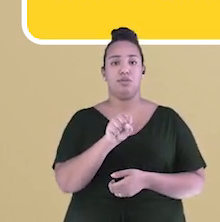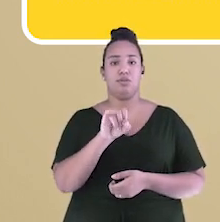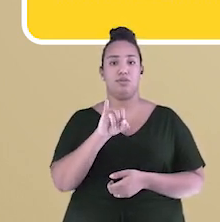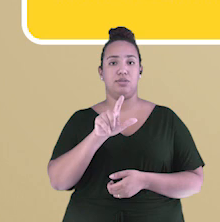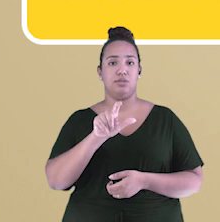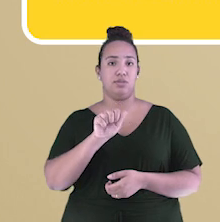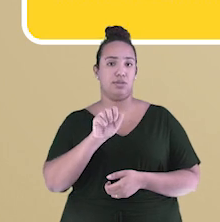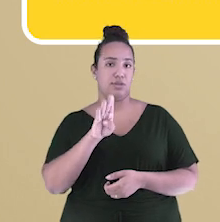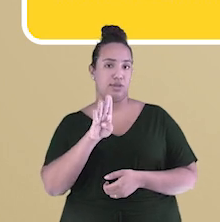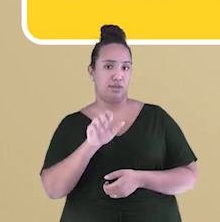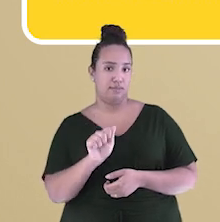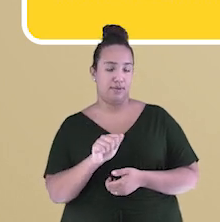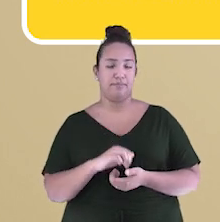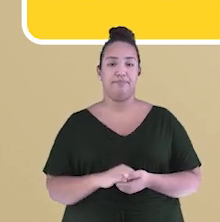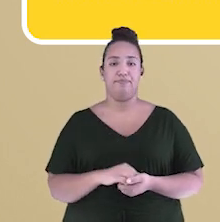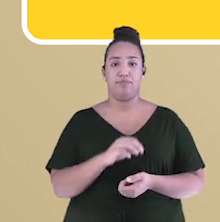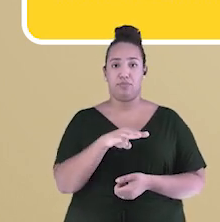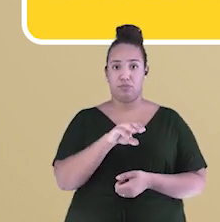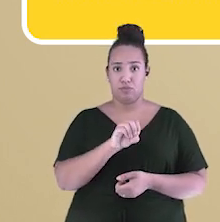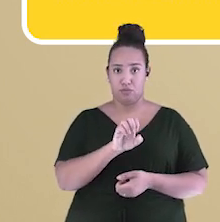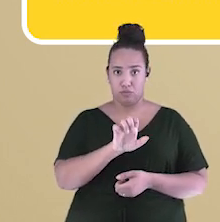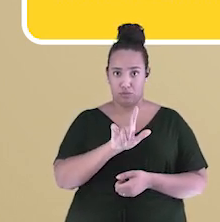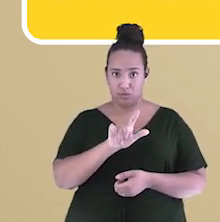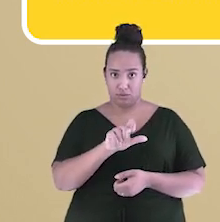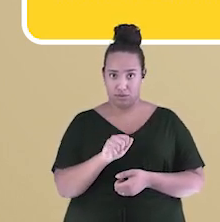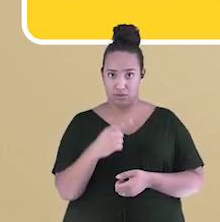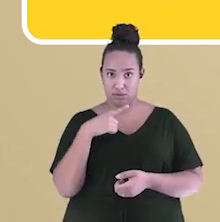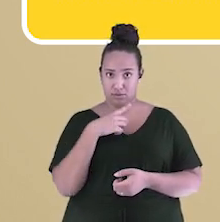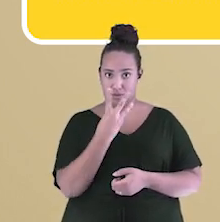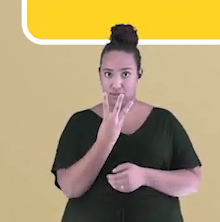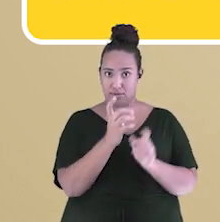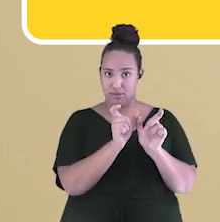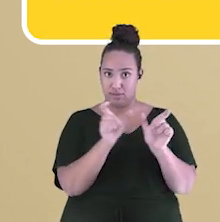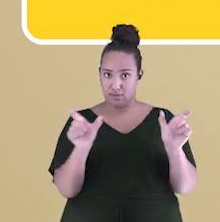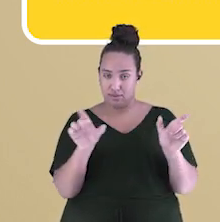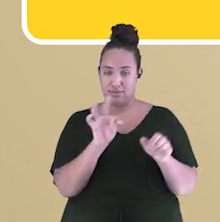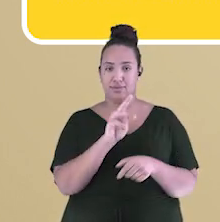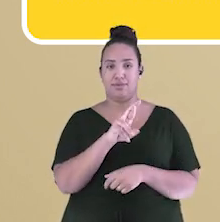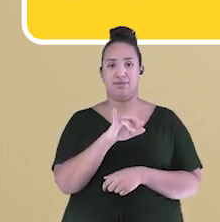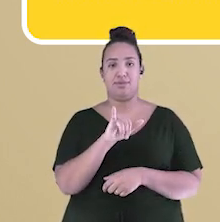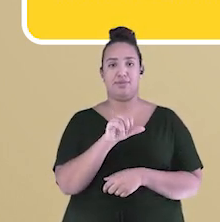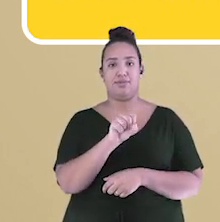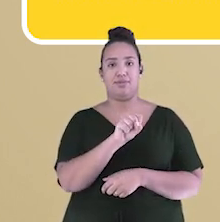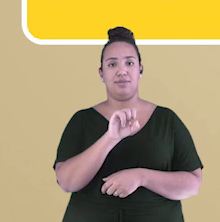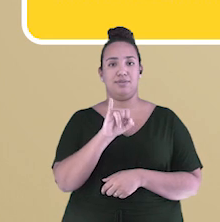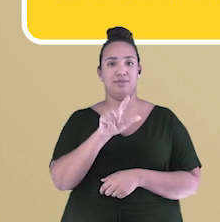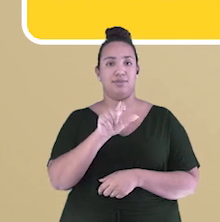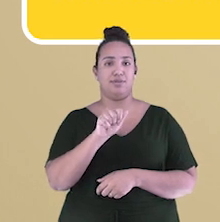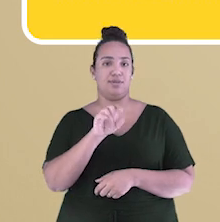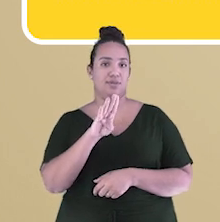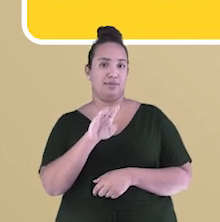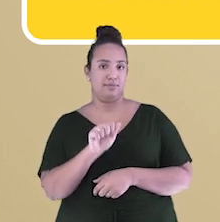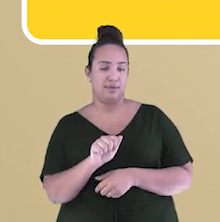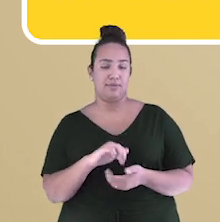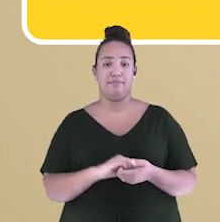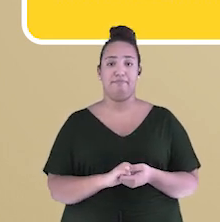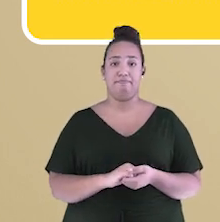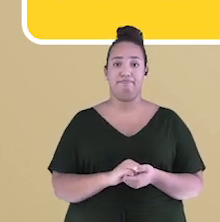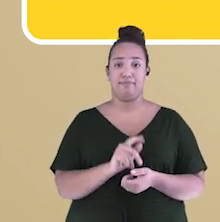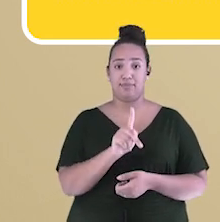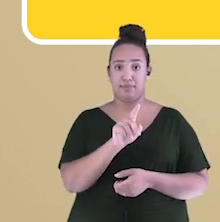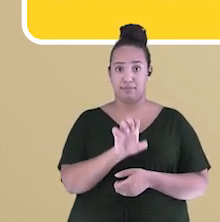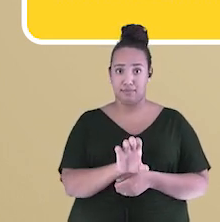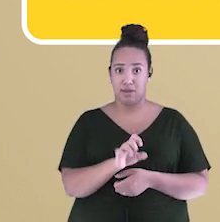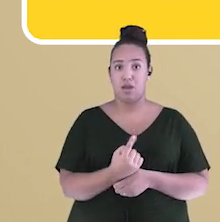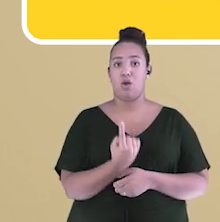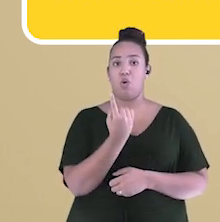polissílaba. Moela, 3 sílabas, trissílaba. Pé,